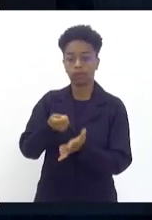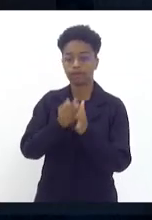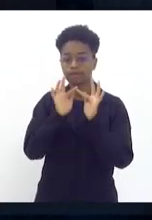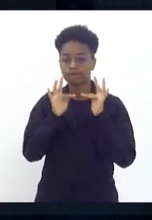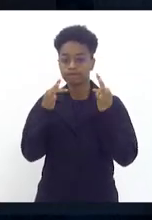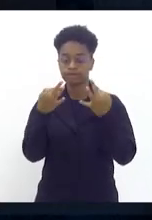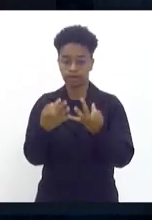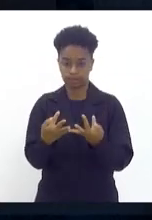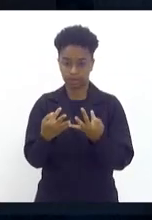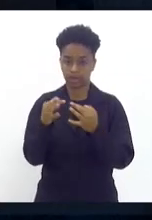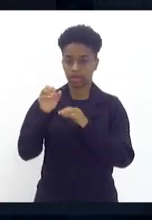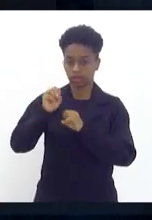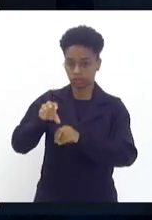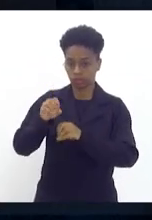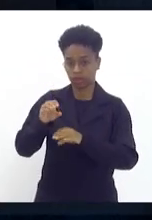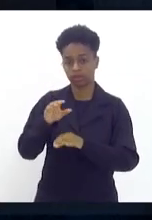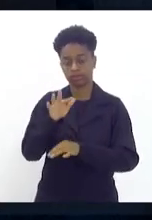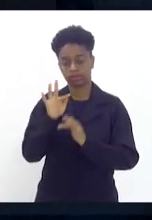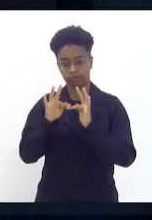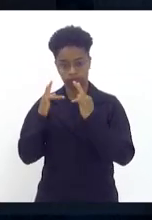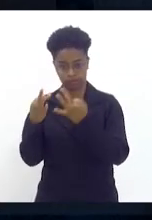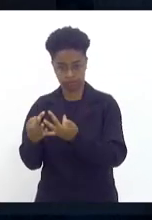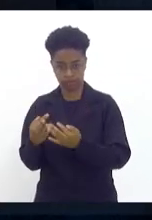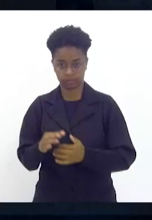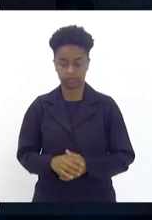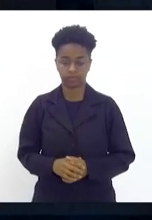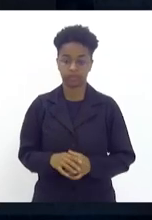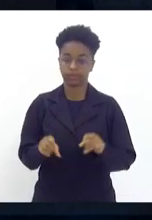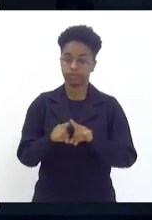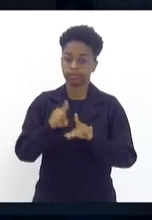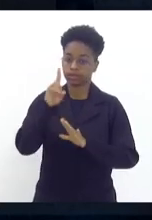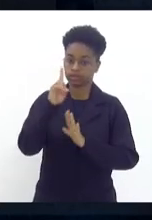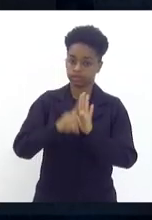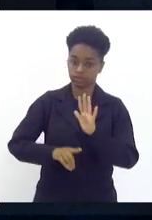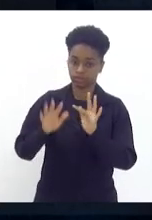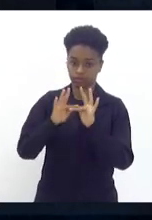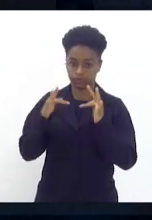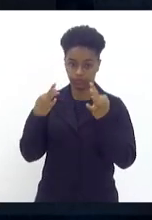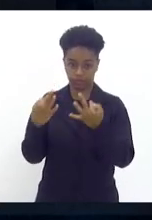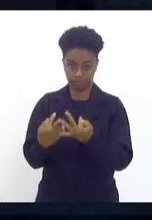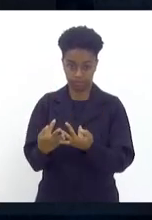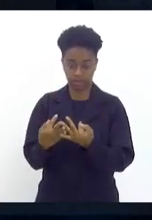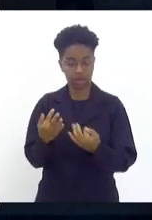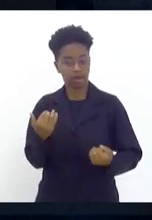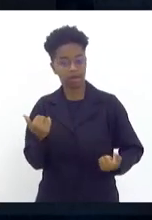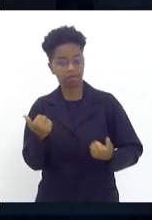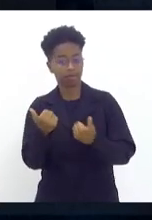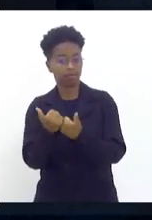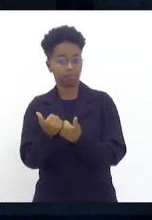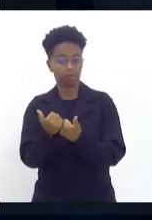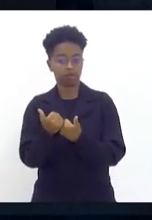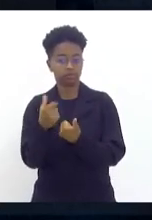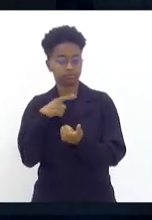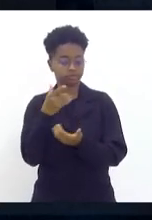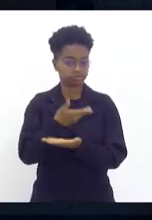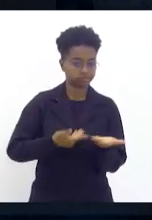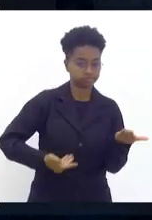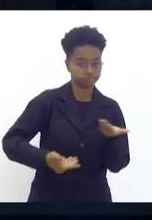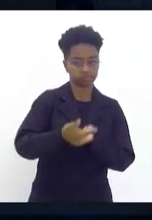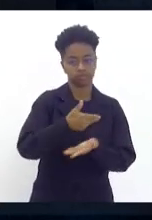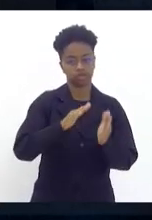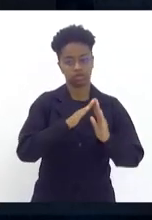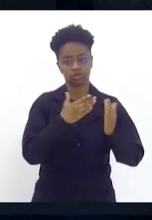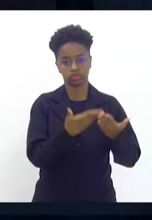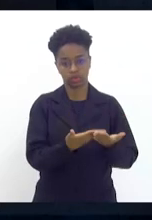família educar os seus filhos. Mas também é um direito da família se apoiar na escola. Não é?